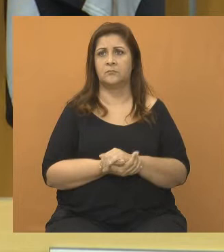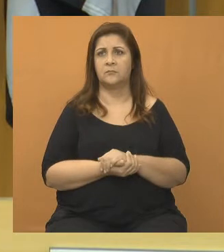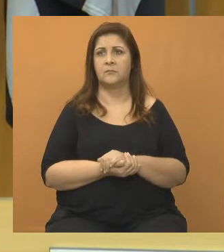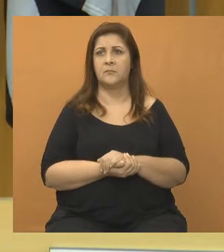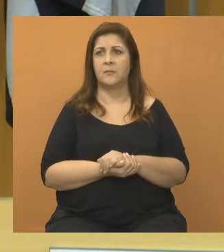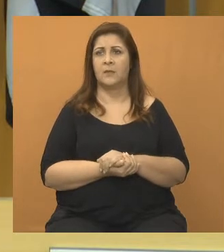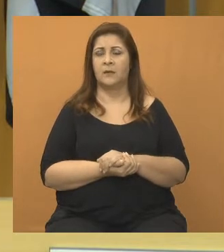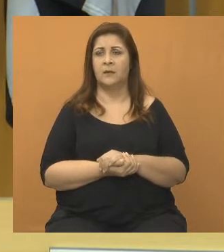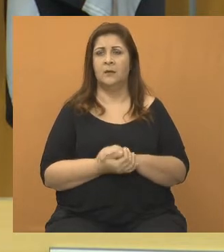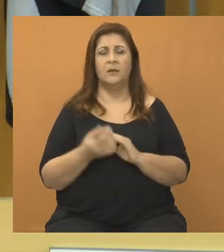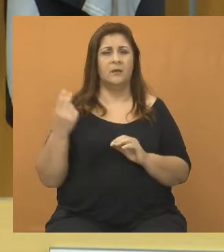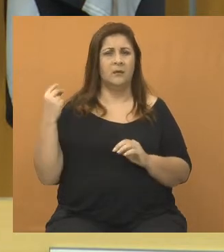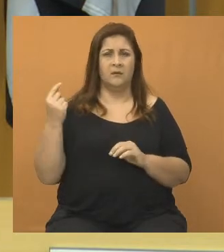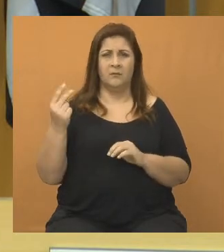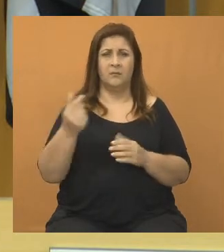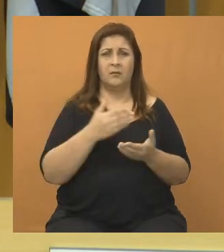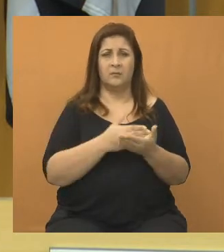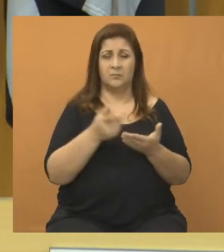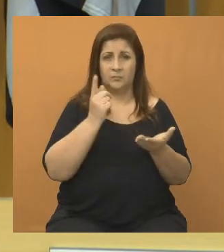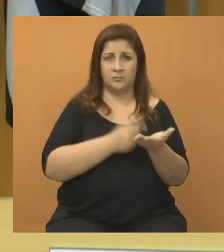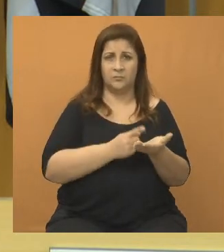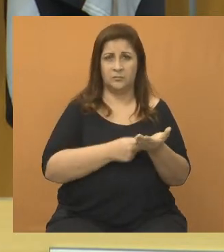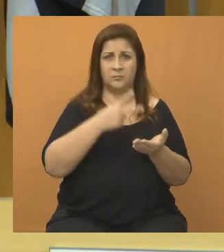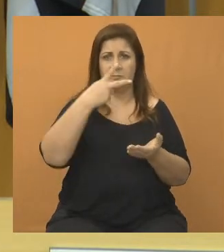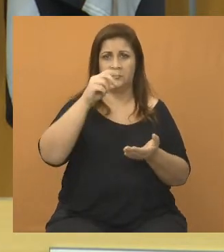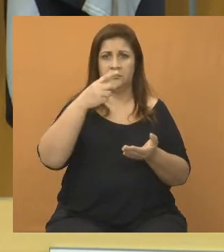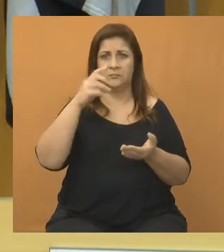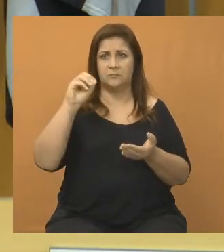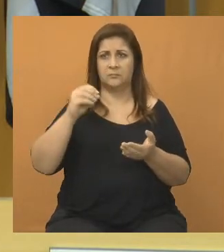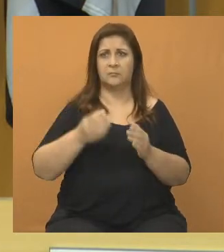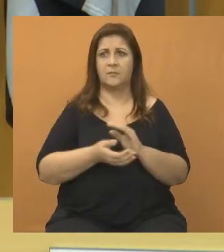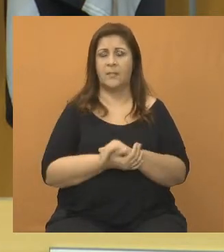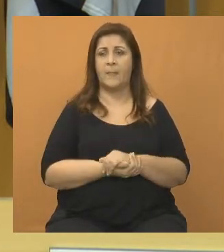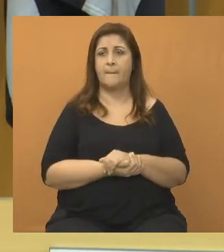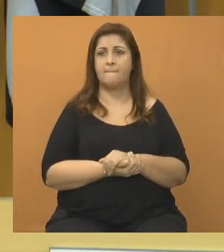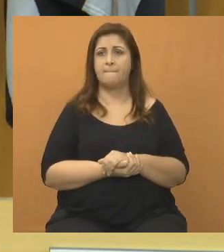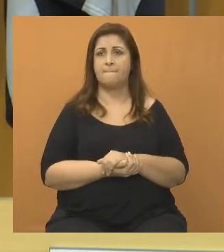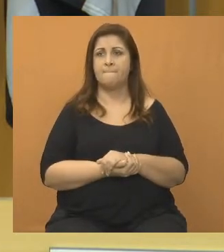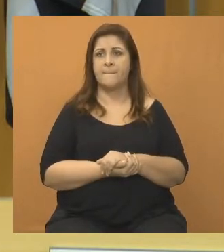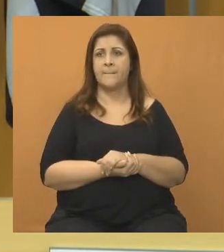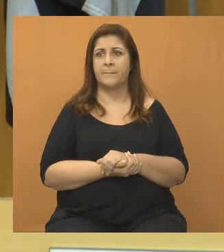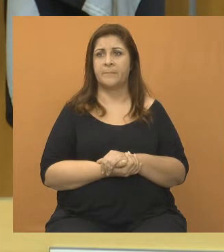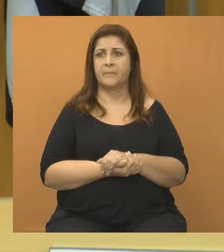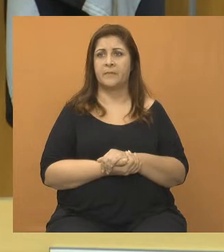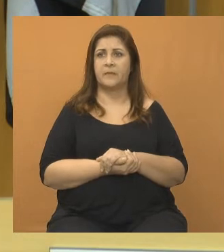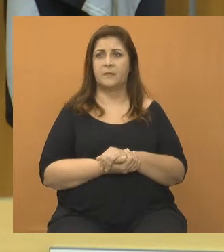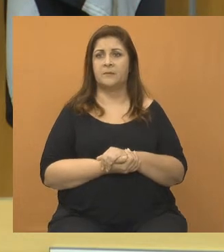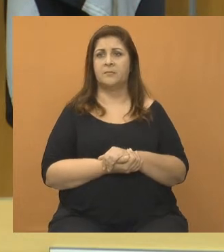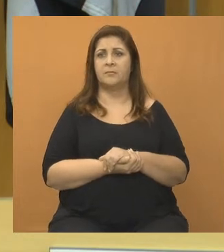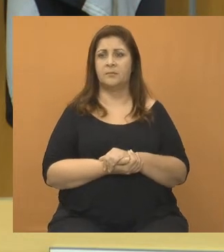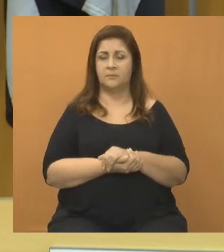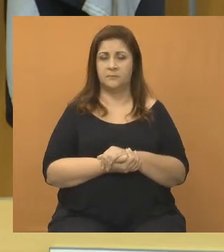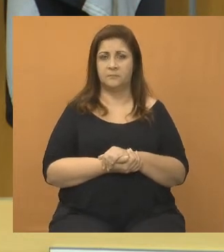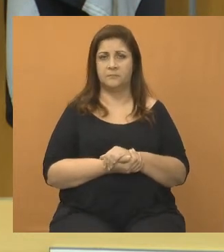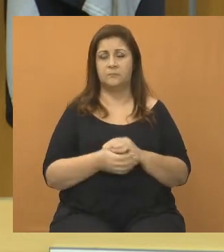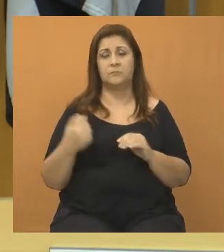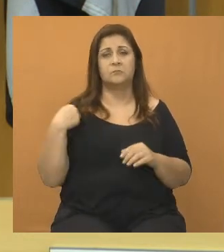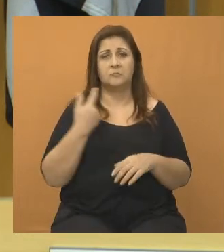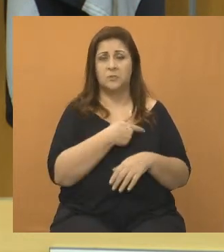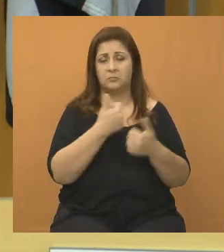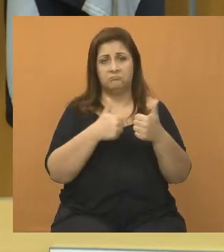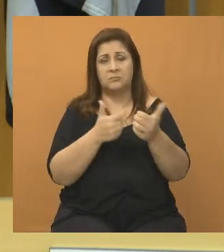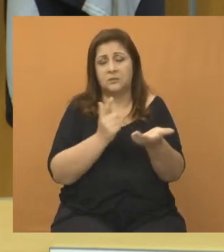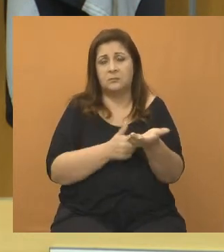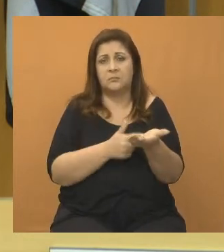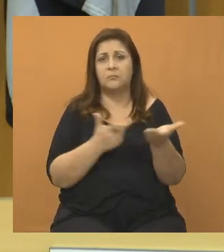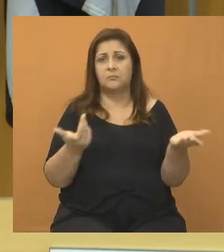dizer, antigo, de 2010, né, que precisa de uma atualização, mas a gente é regido né? Dentro da legalidade, a